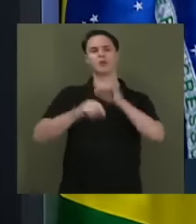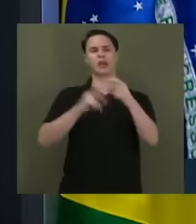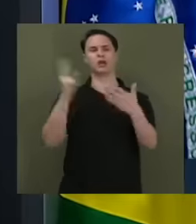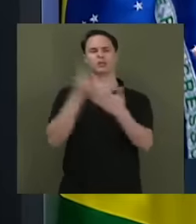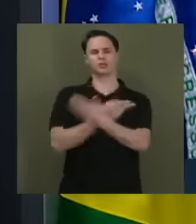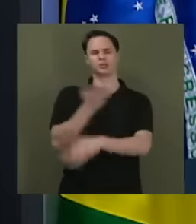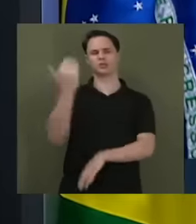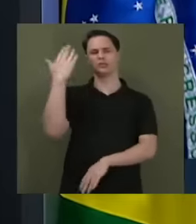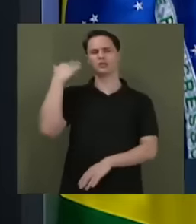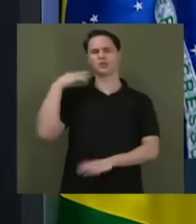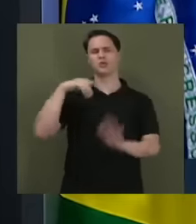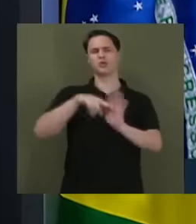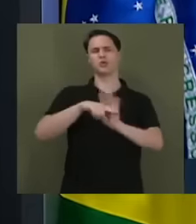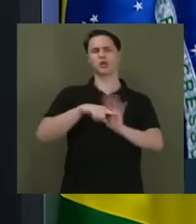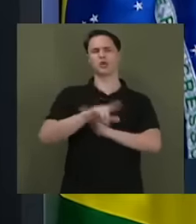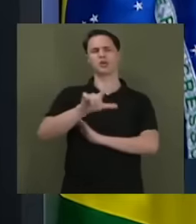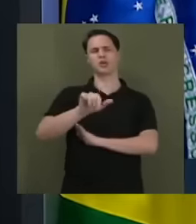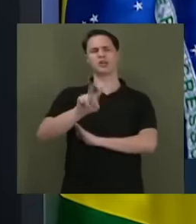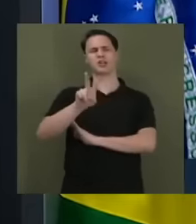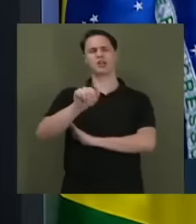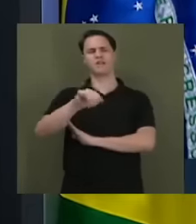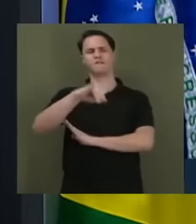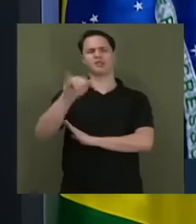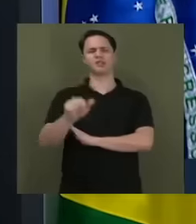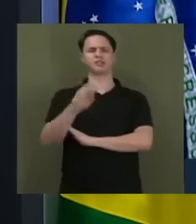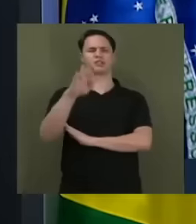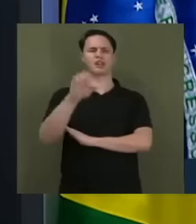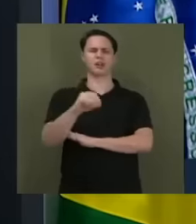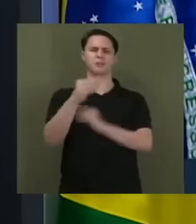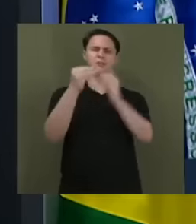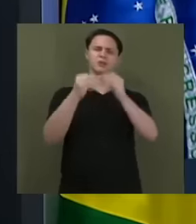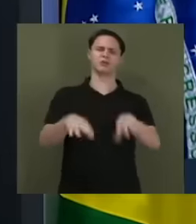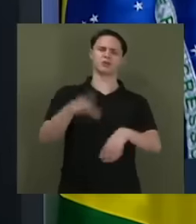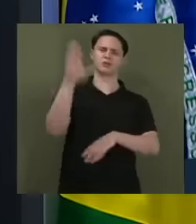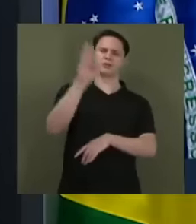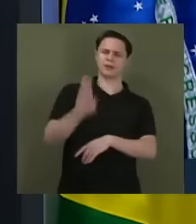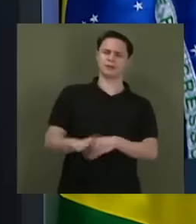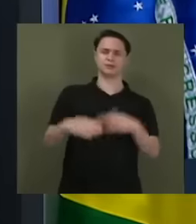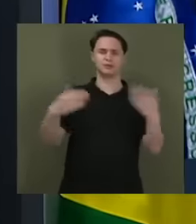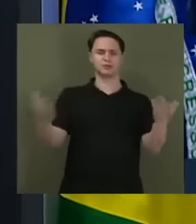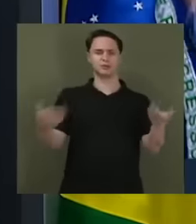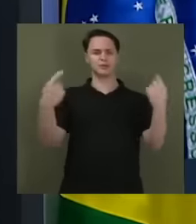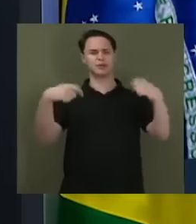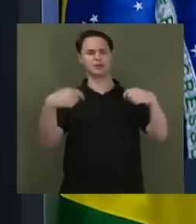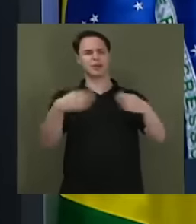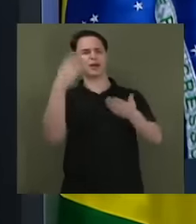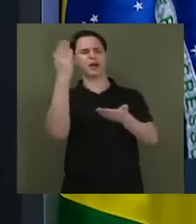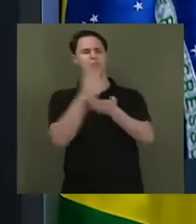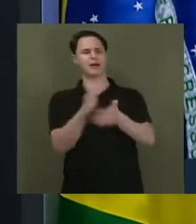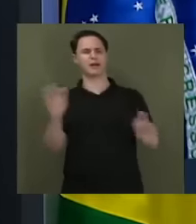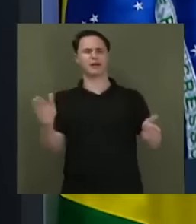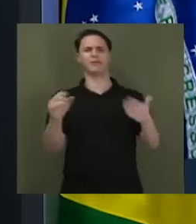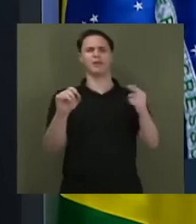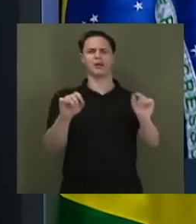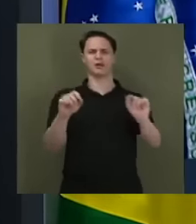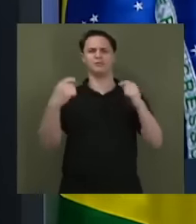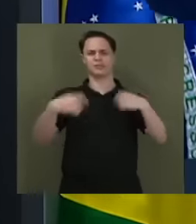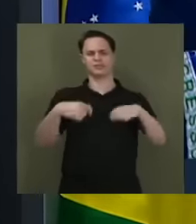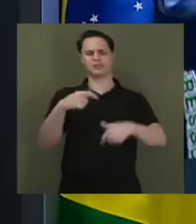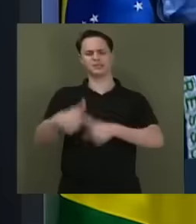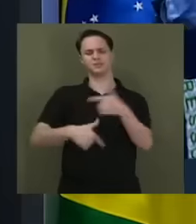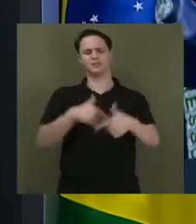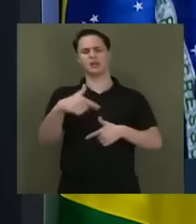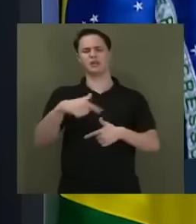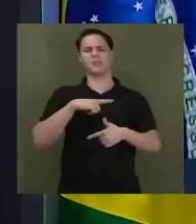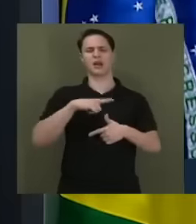danosa pro país falando pros artistas tem que tem que acabar com a demonização dele que vocês tem que trabalhar para acabar com a